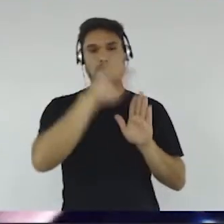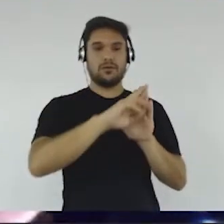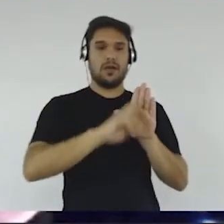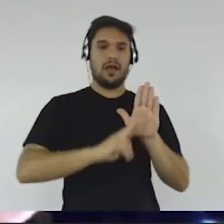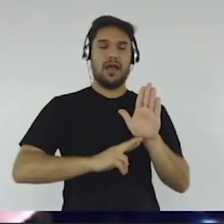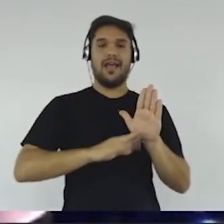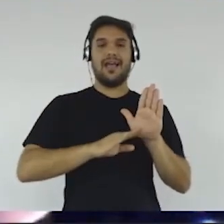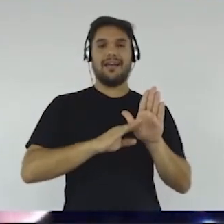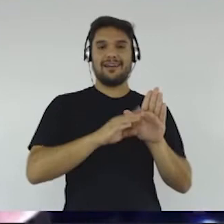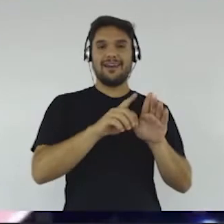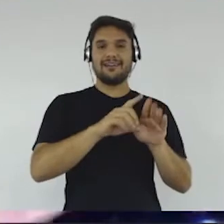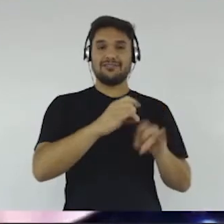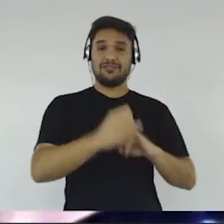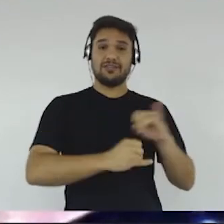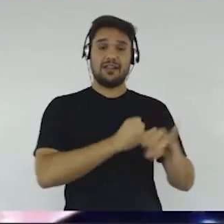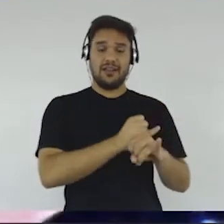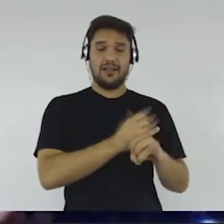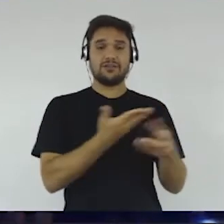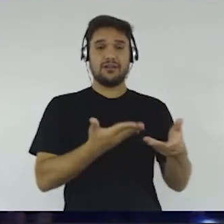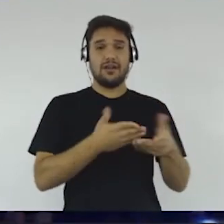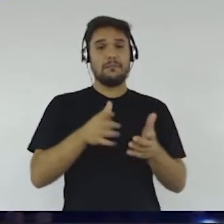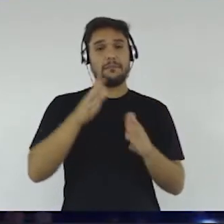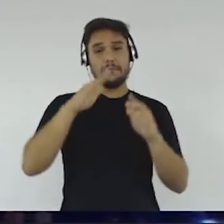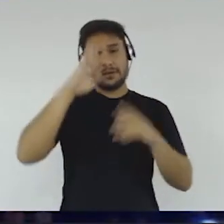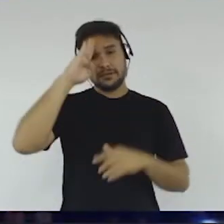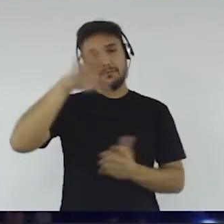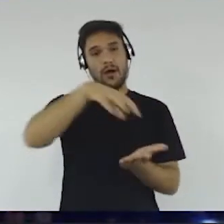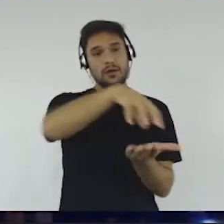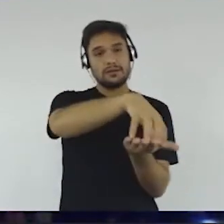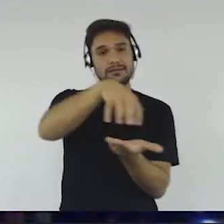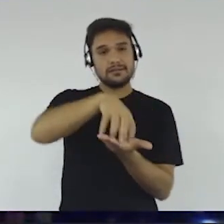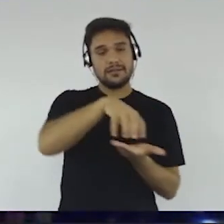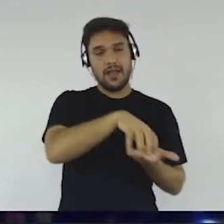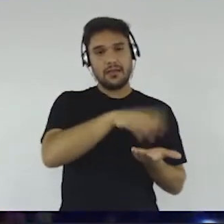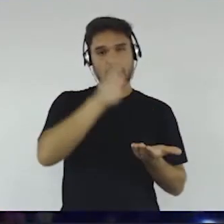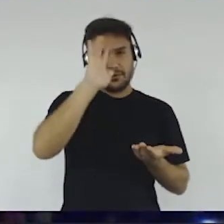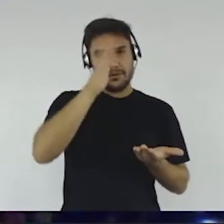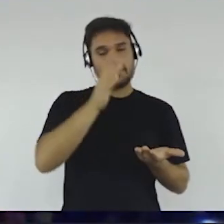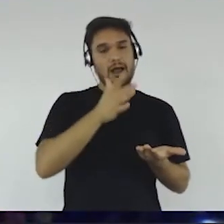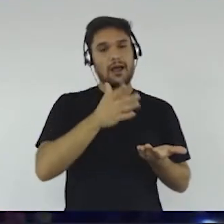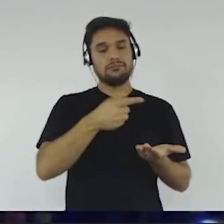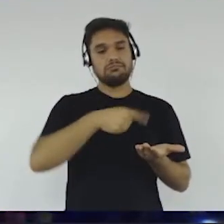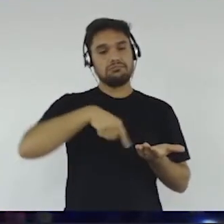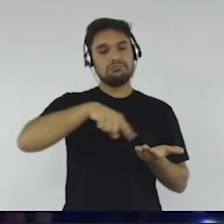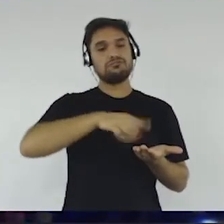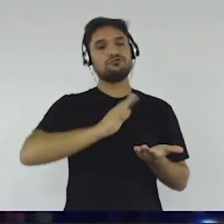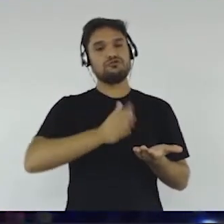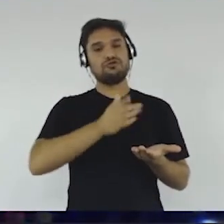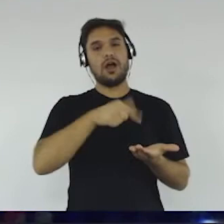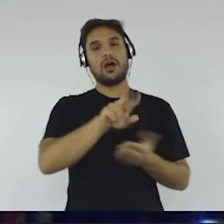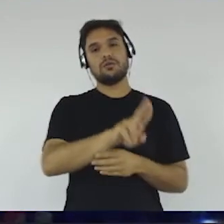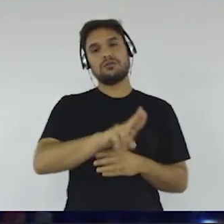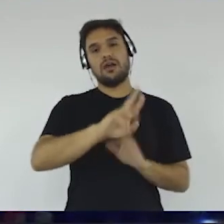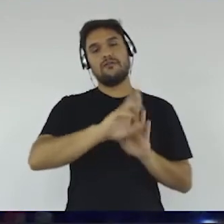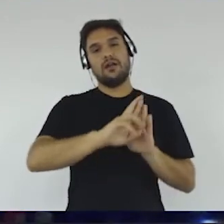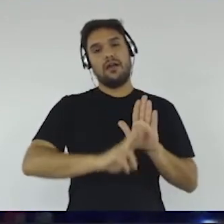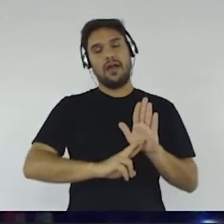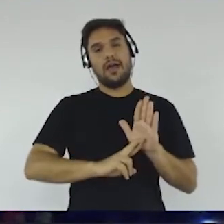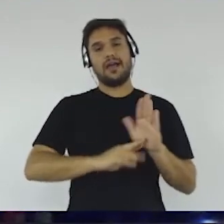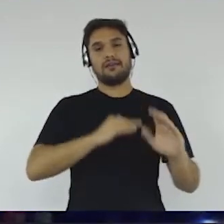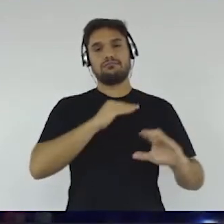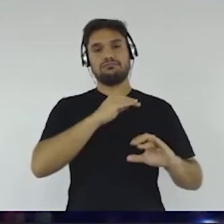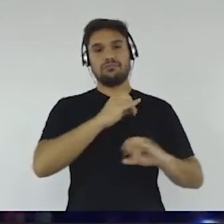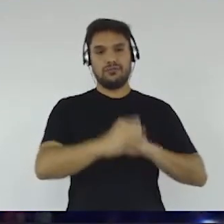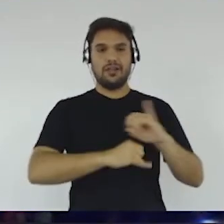eletrônicos. Praticamente, os principais centros de arbitragem no Brasil já utilizavam os protocolos eletrônicos.